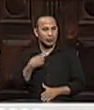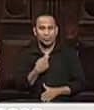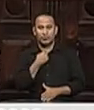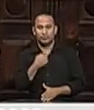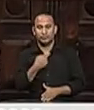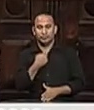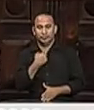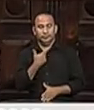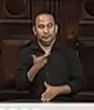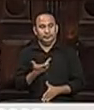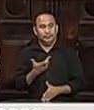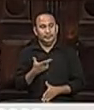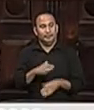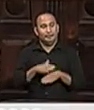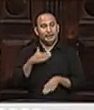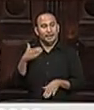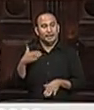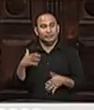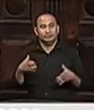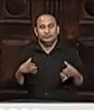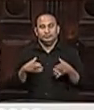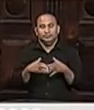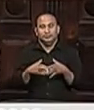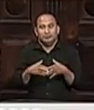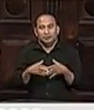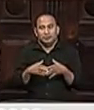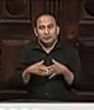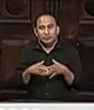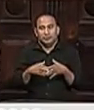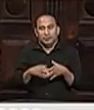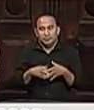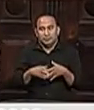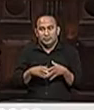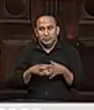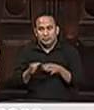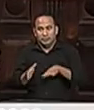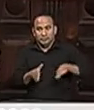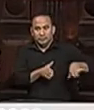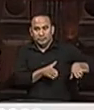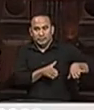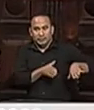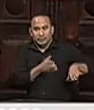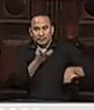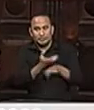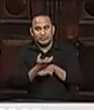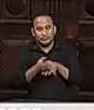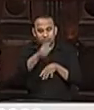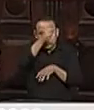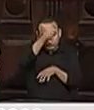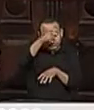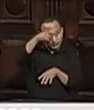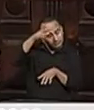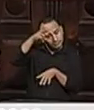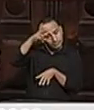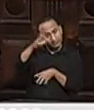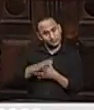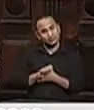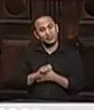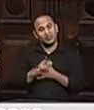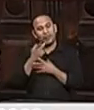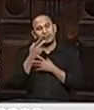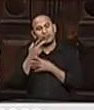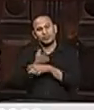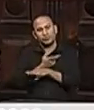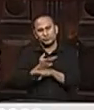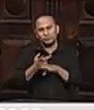instituições mais do que centenárias serem enxovalhadas em praça pública, descredenciadas e buscando